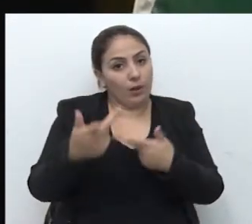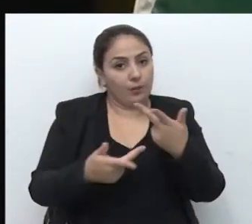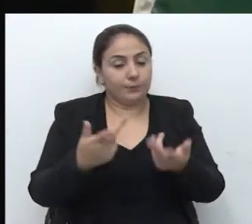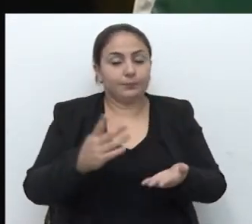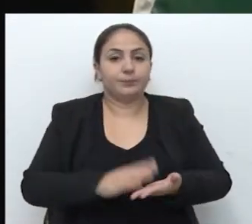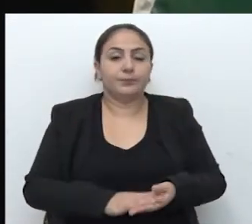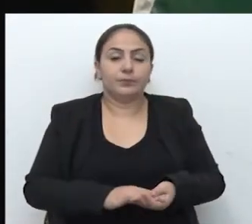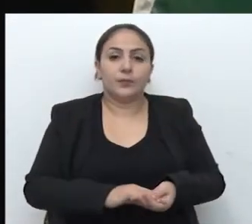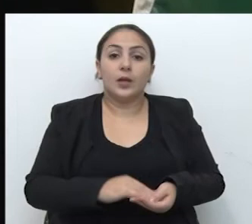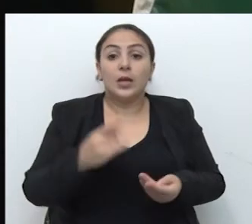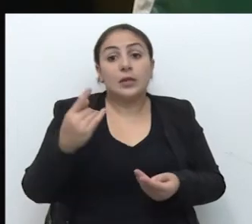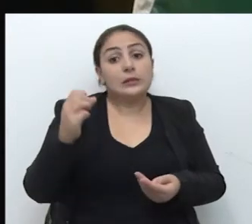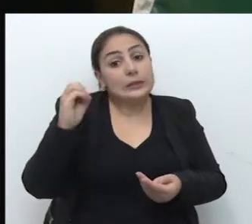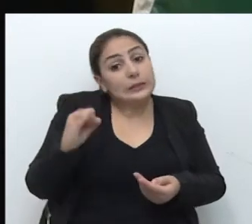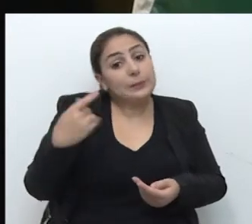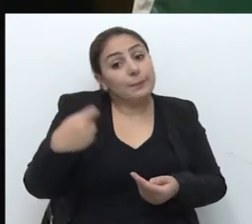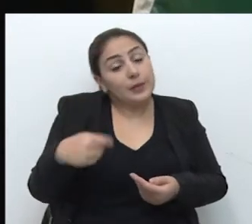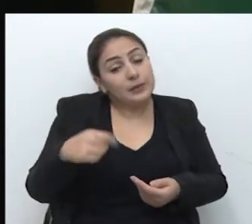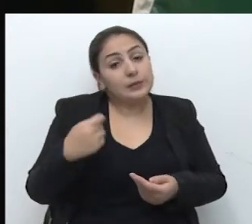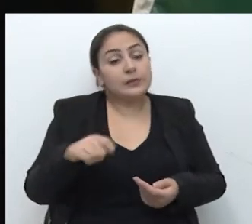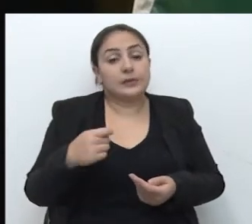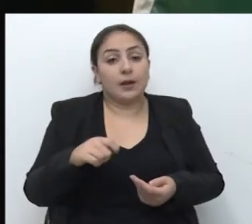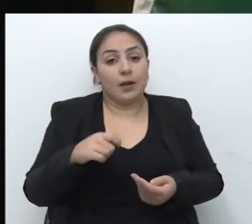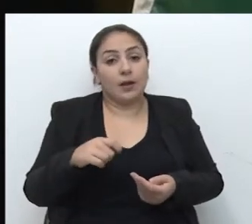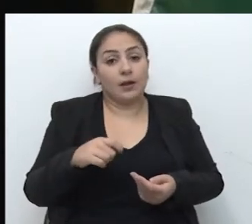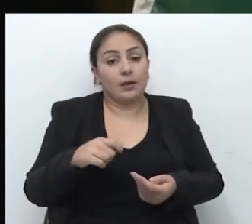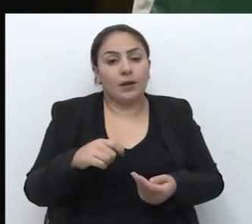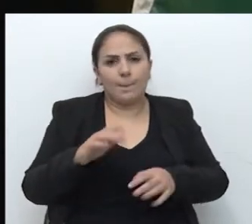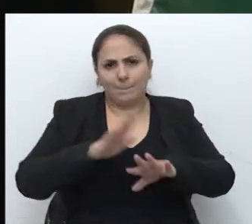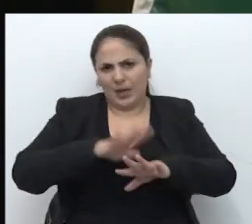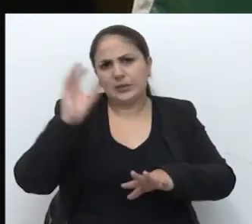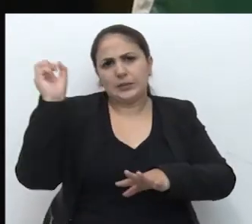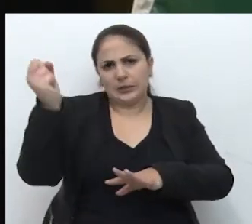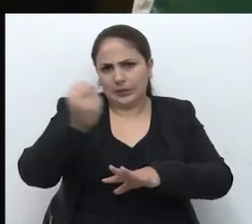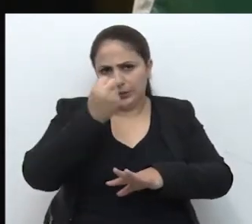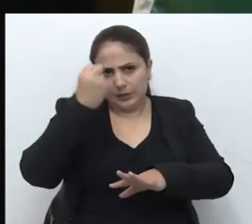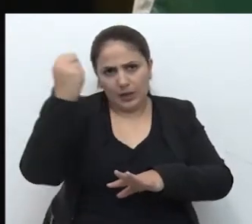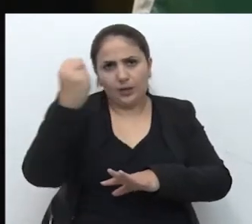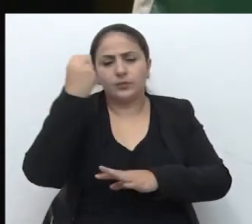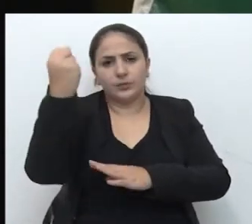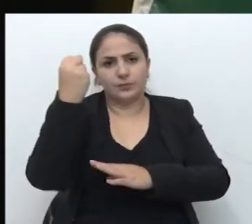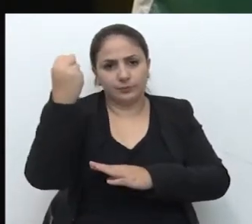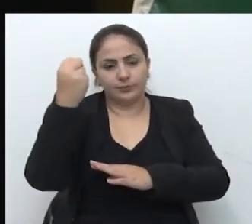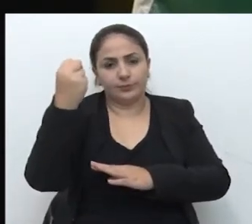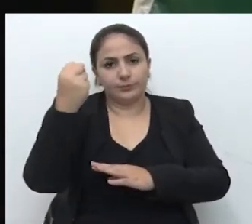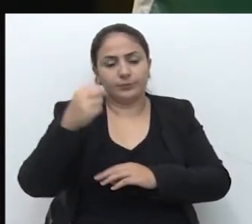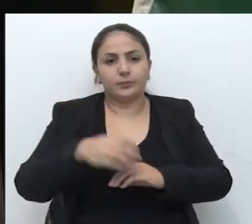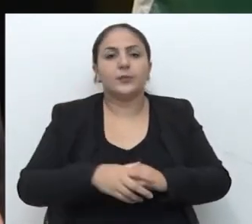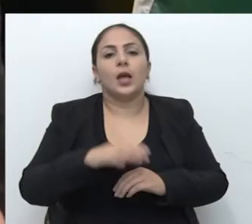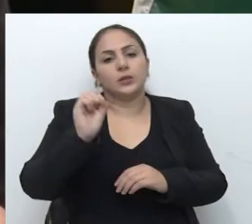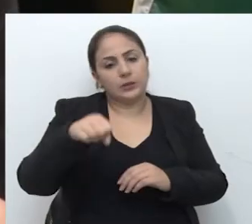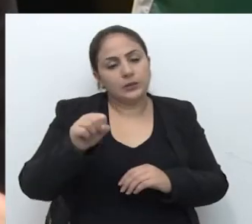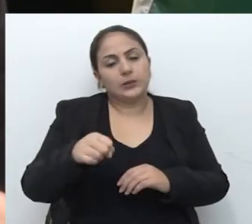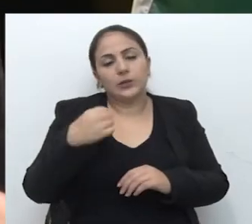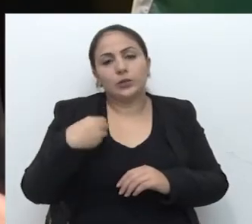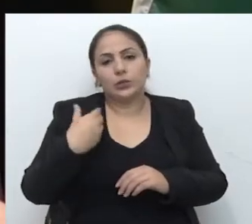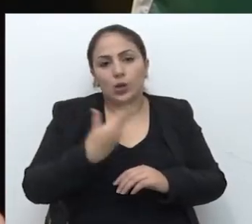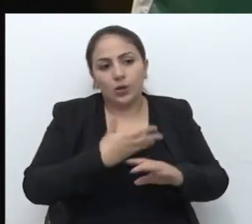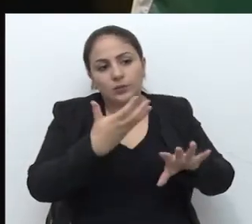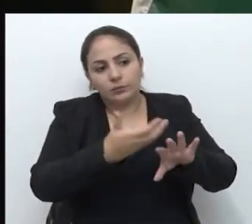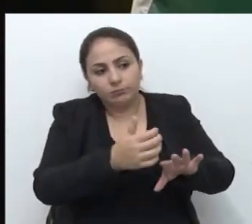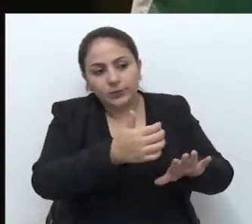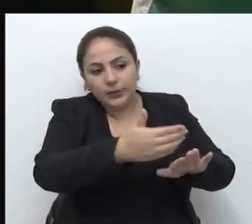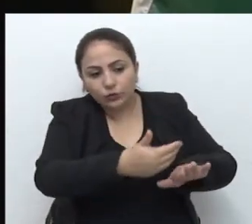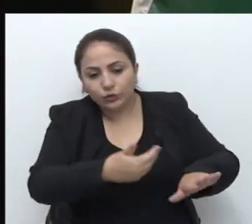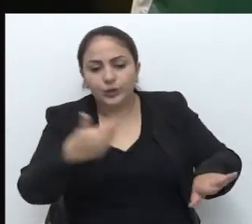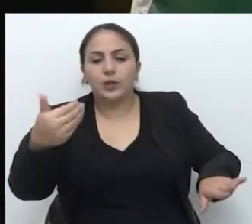estabelece. E, em último caso, em situações mais graves e que não há essa possibilidade, né, aí sim se encaminhar